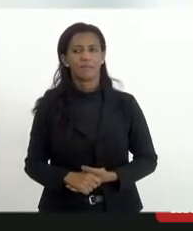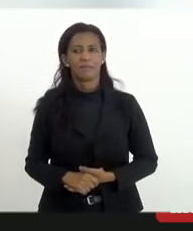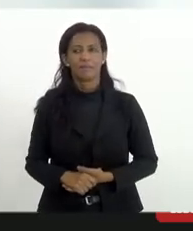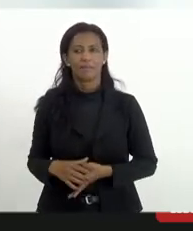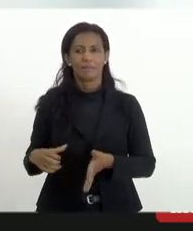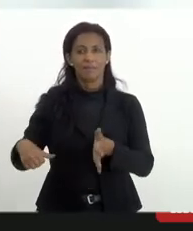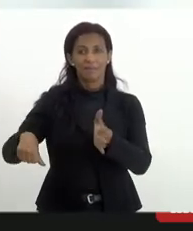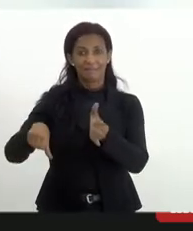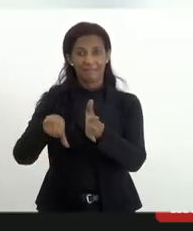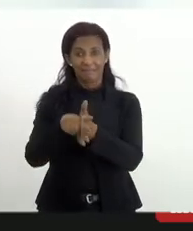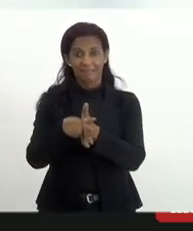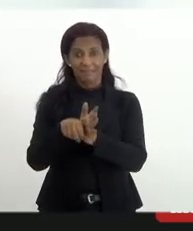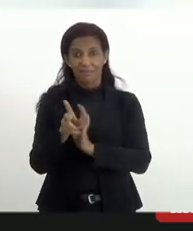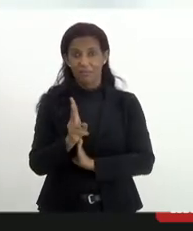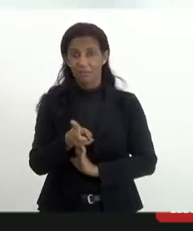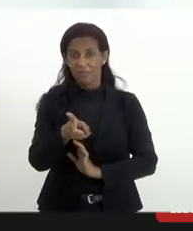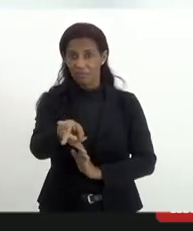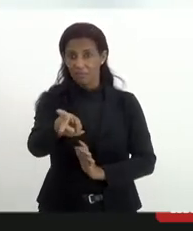crime continuado.